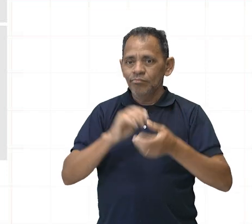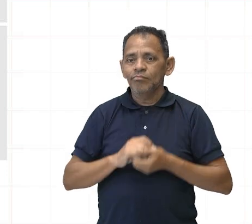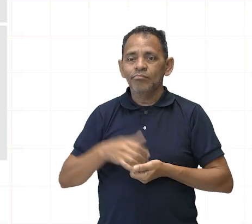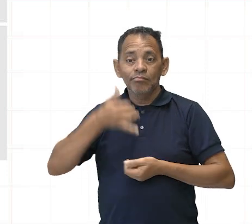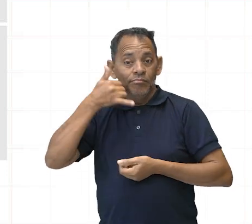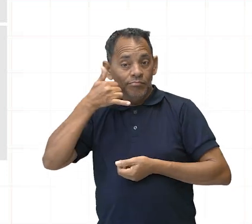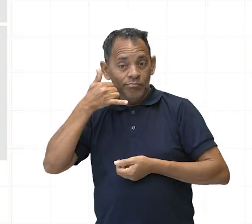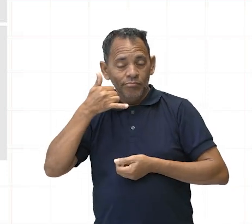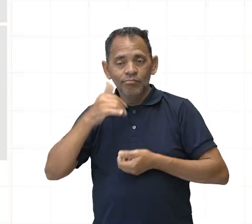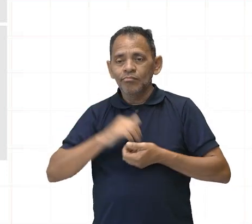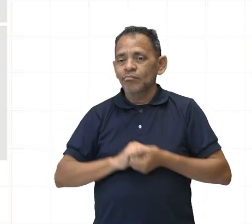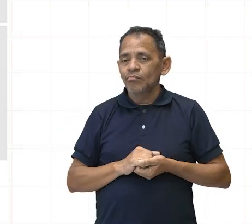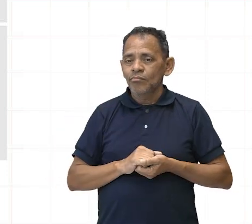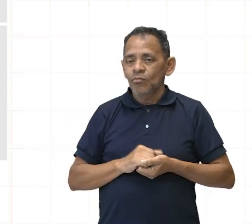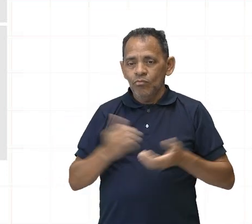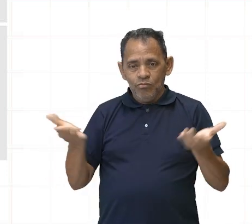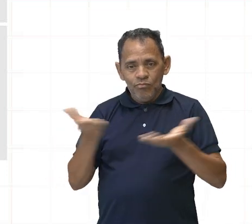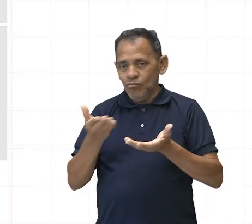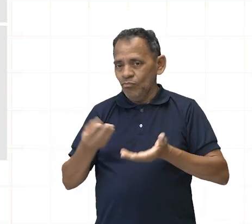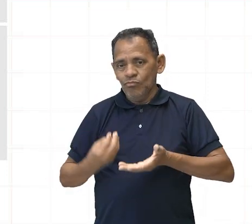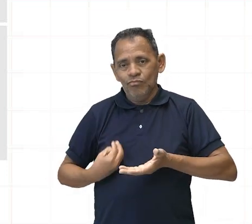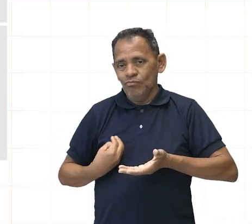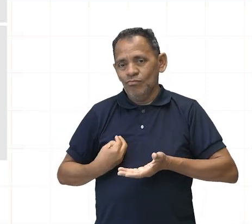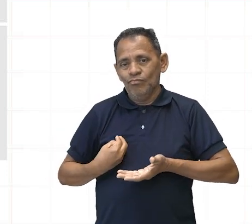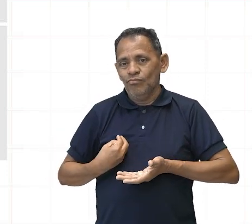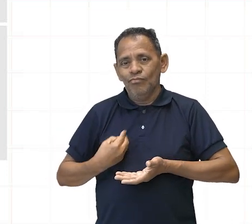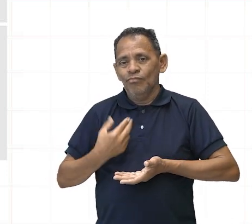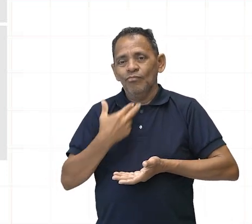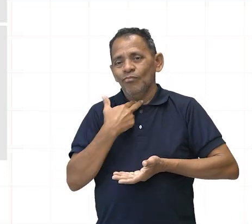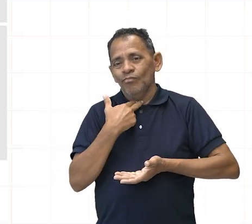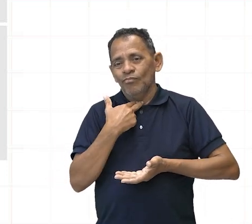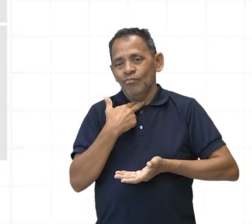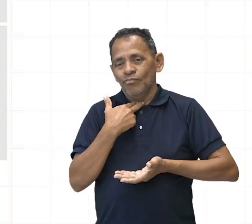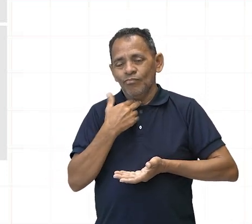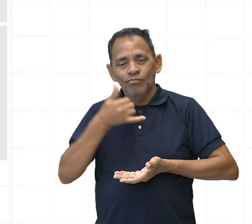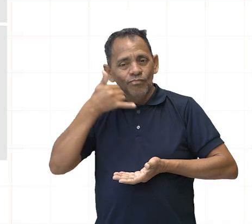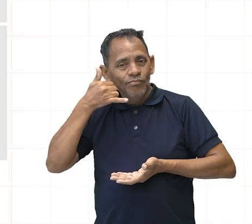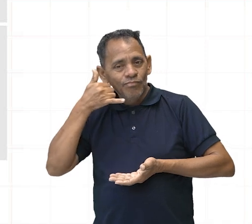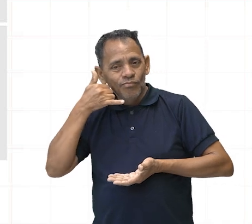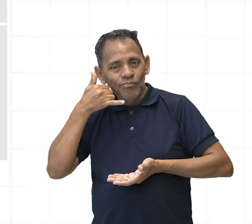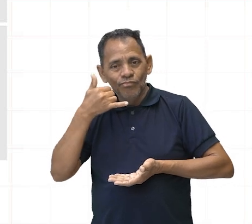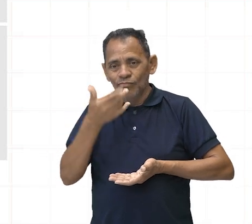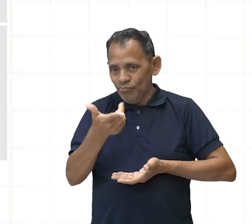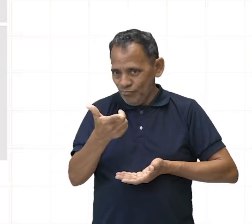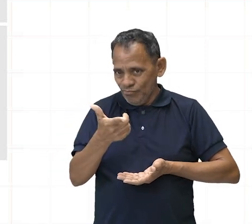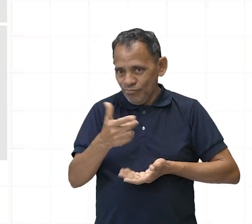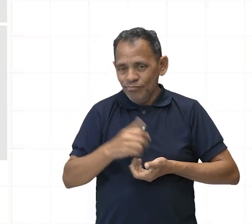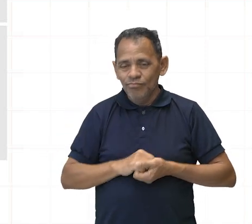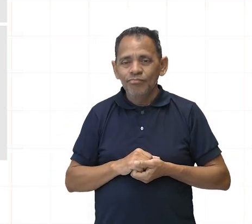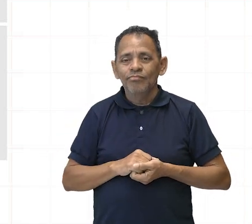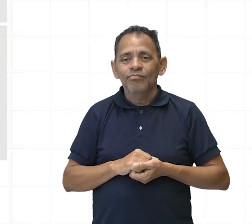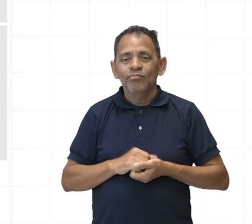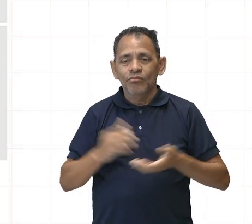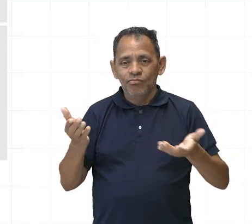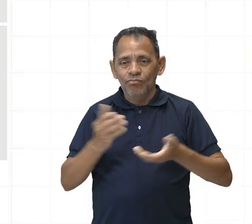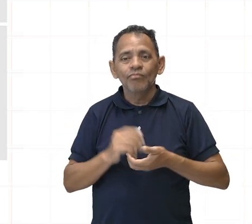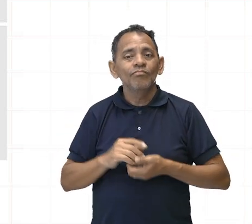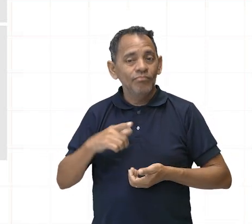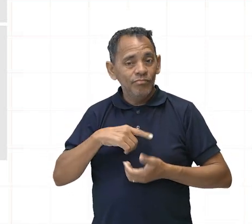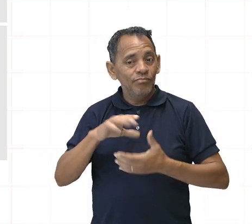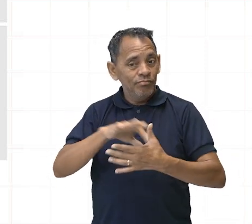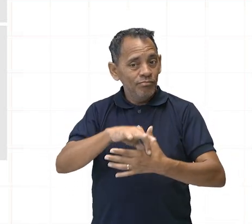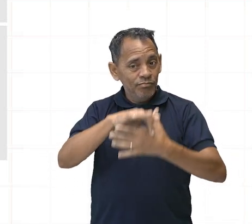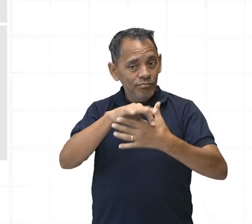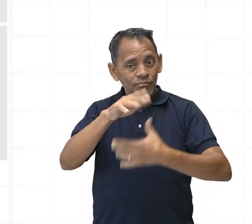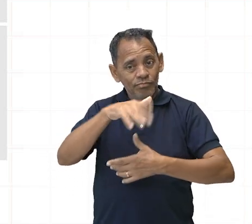quase não vive sem um celular. Então, a tecnologia móvel acaba tendo uma liderança, né? Então,